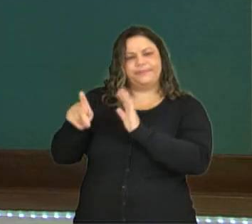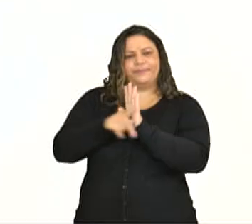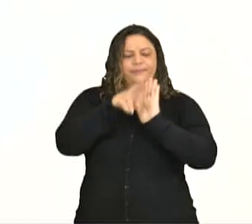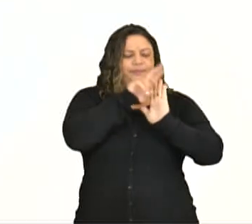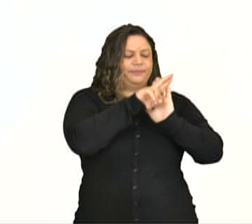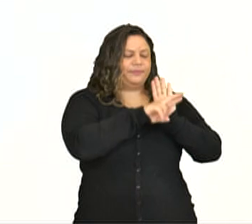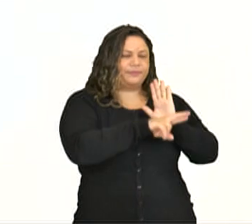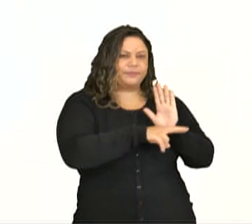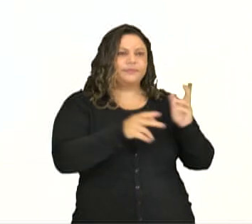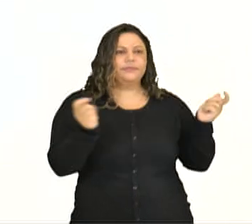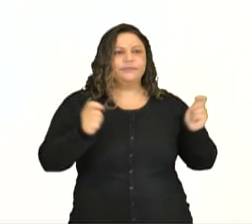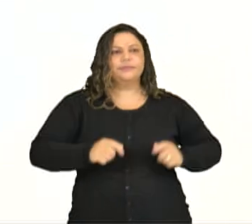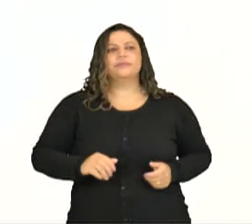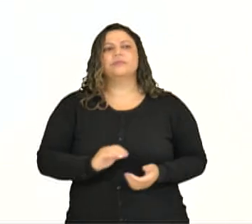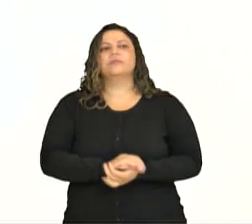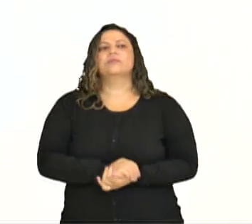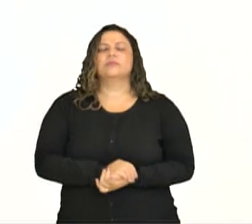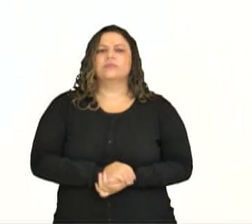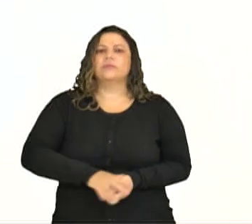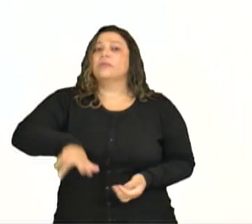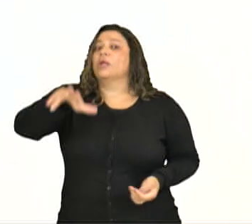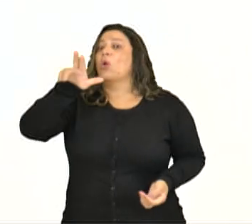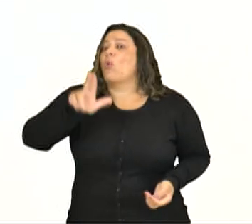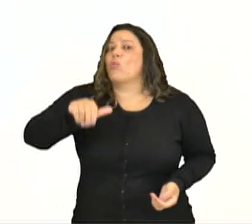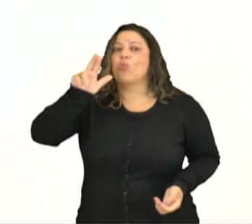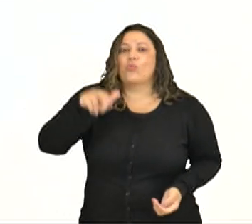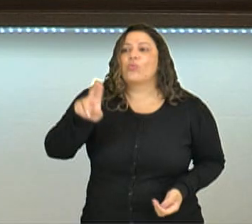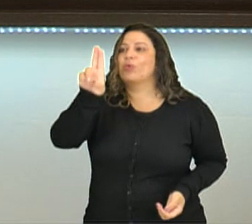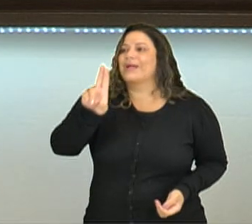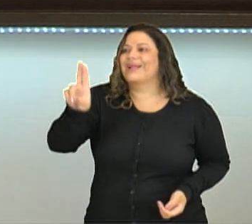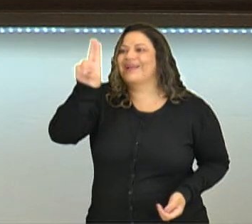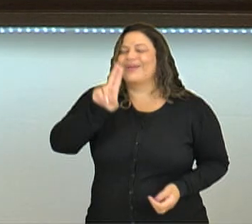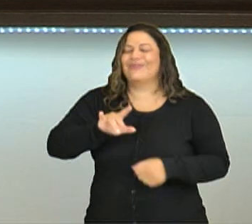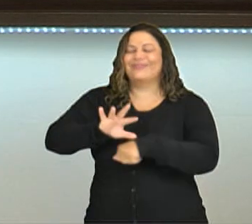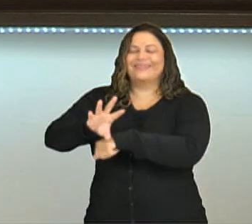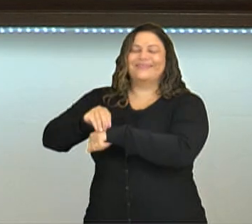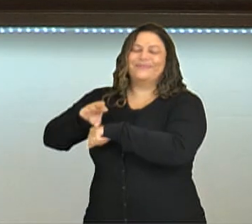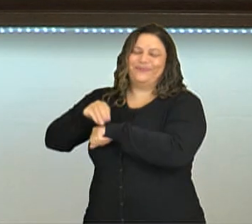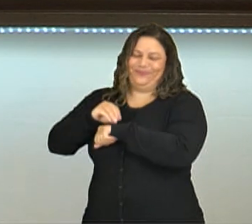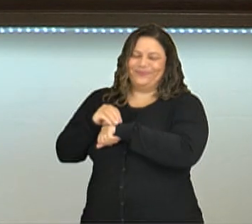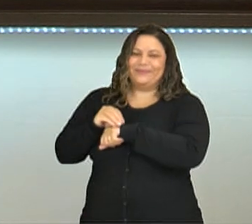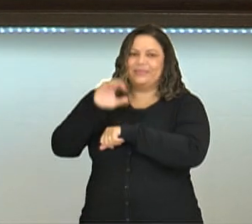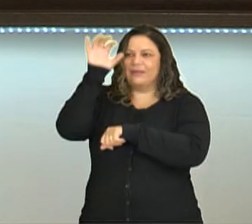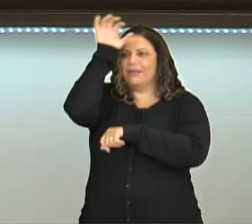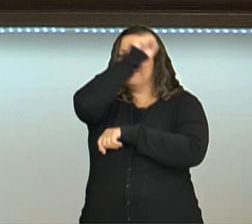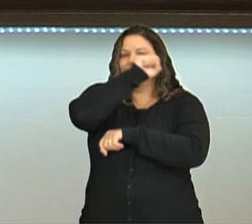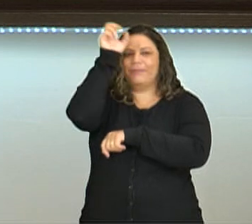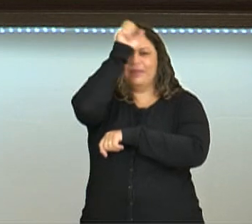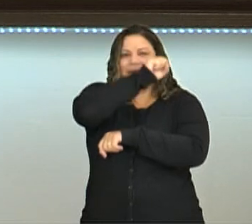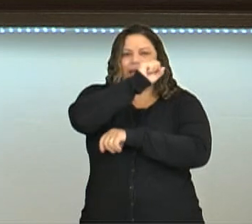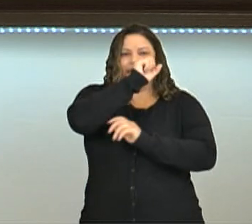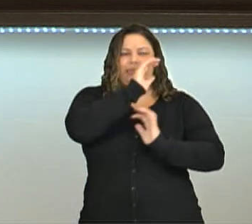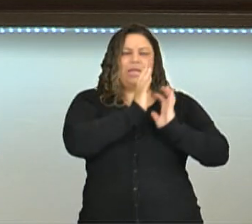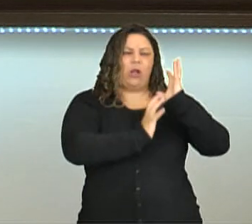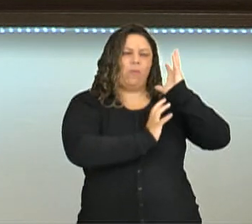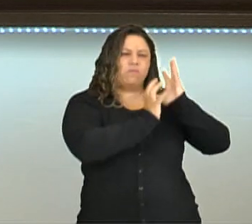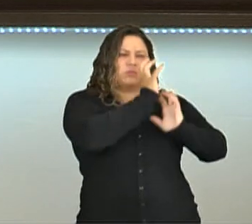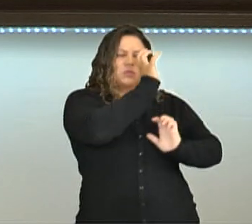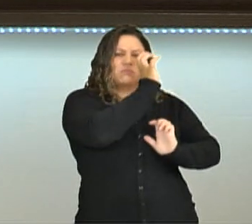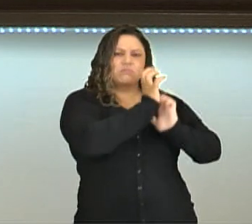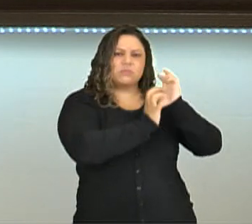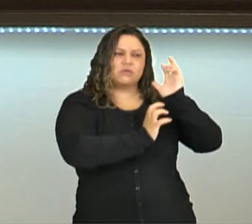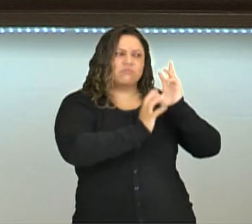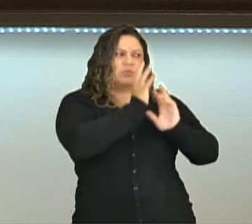Jamais utilizar os conhecimentos da roda em agressões. Isso é bem importante. Então, você não pode utilizar... Eu aprendi vários golpes da